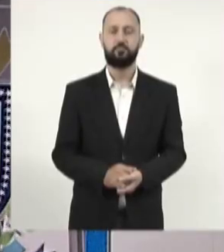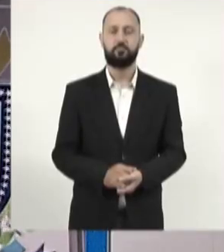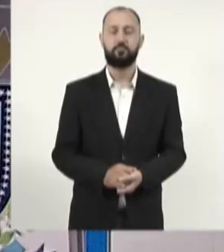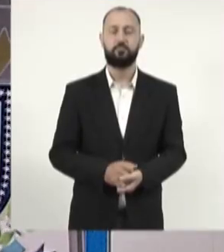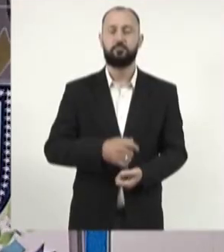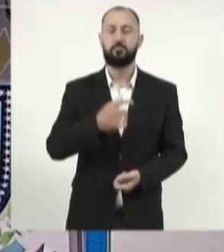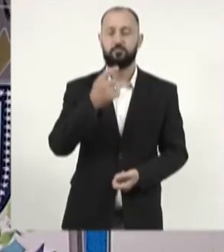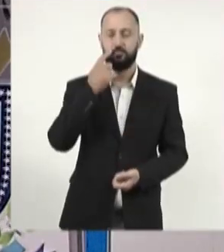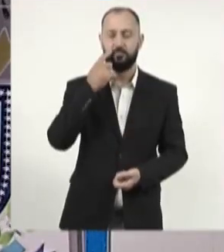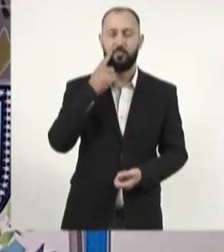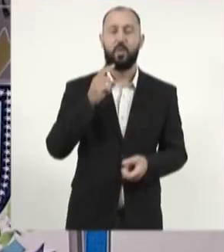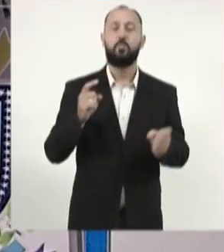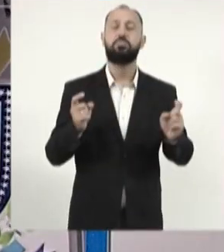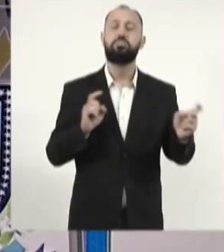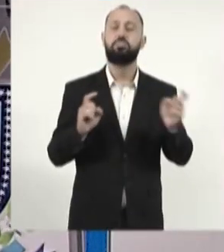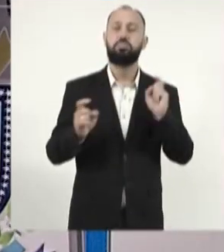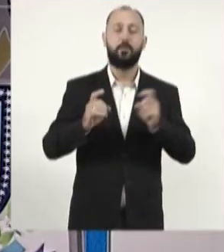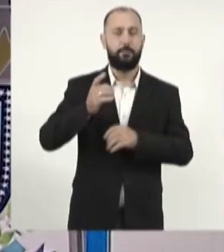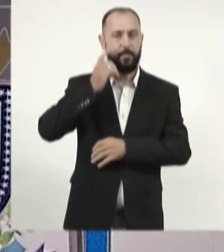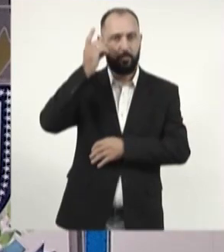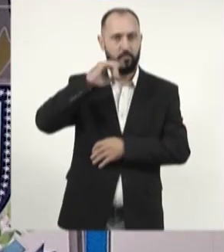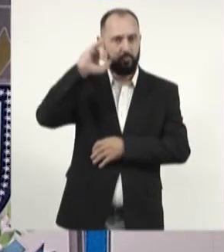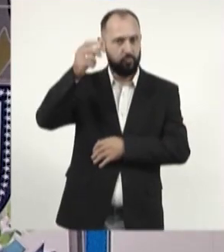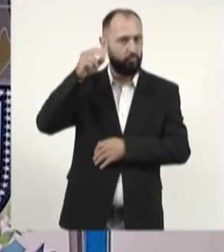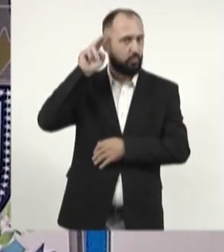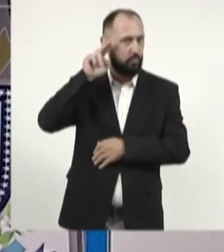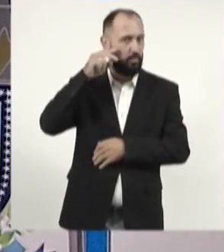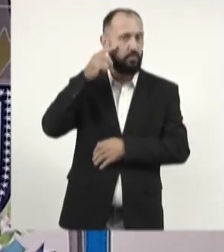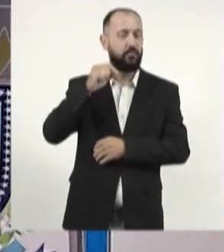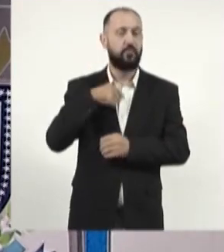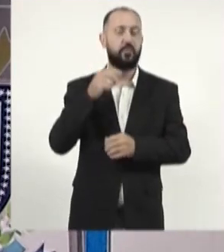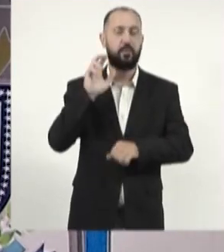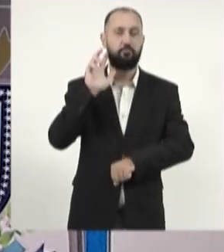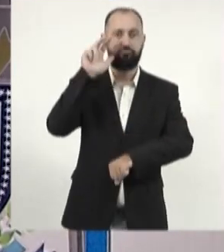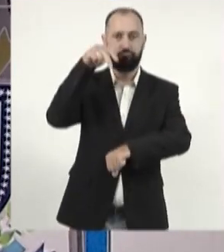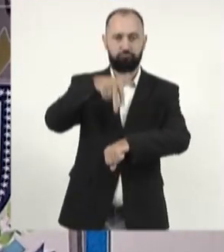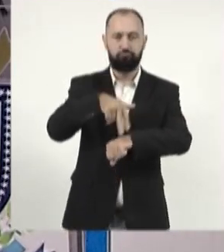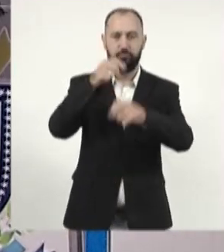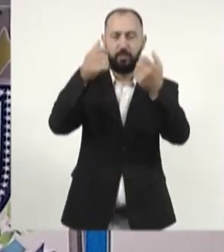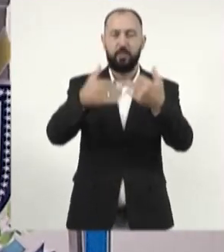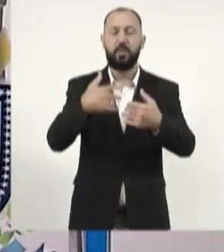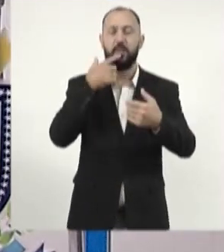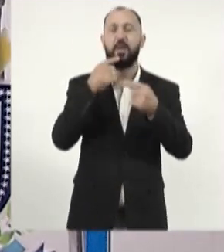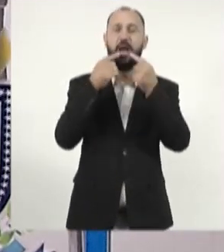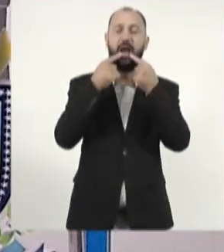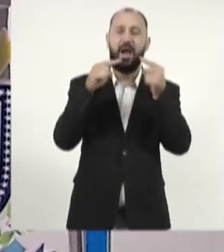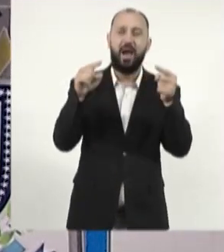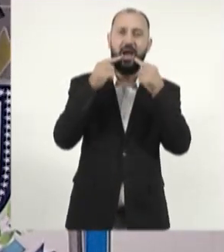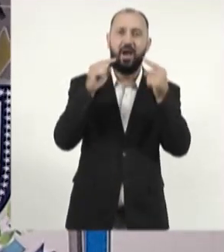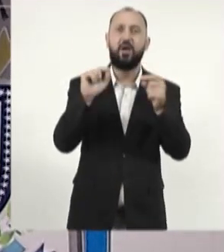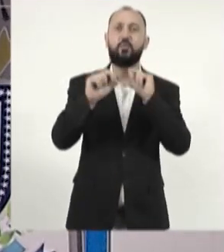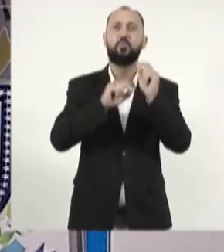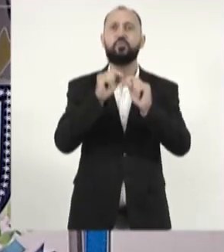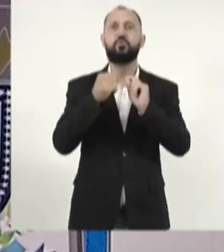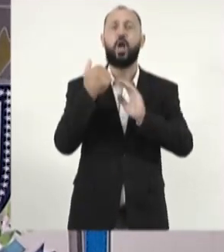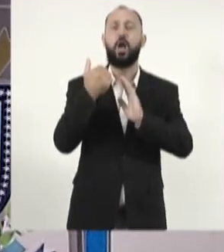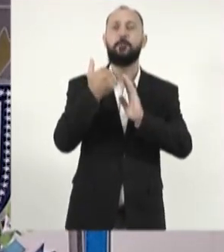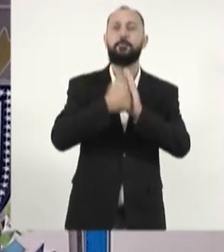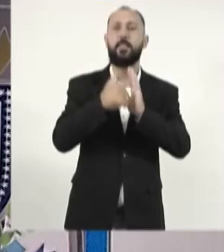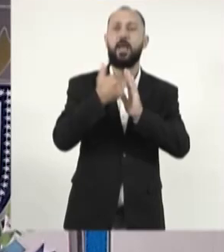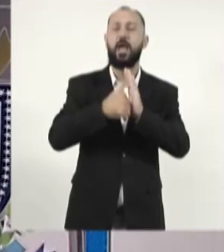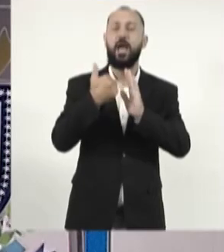E no grande expediente, o deputado João Henrique foi quem ocupou a tribuna. Ele criticou a quantidade de isenções